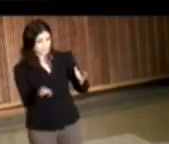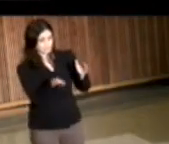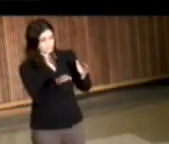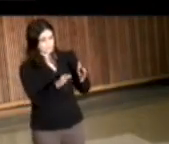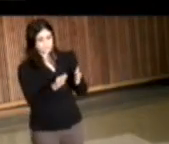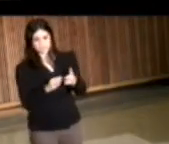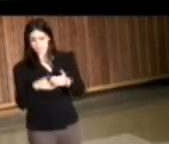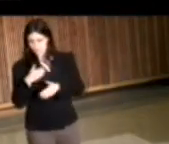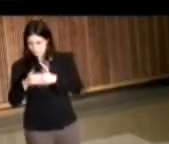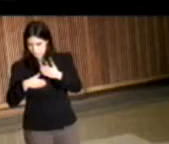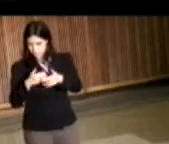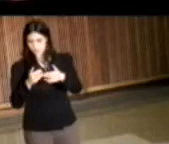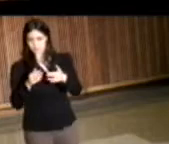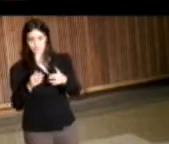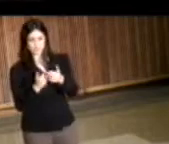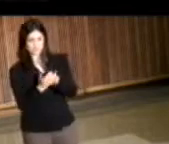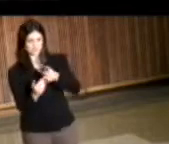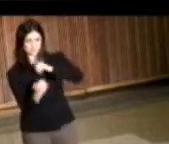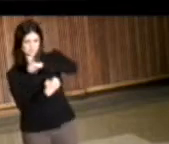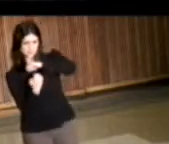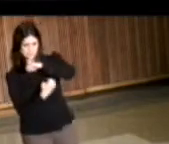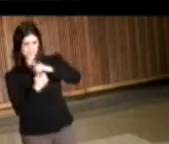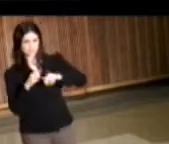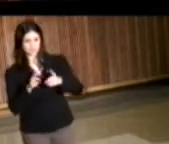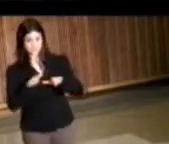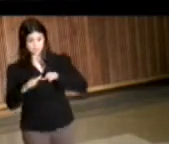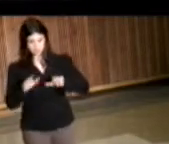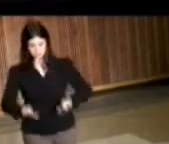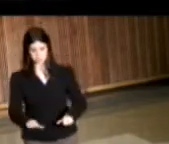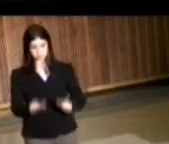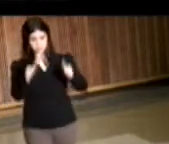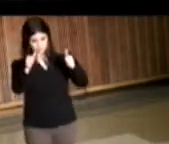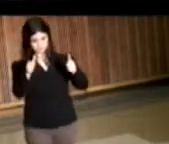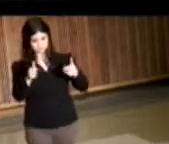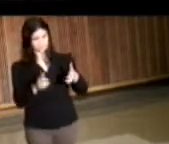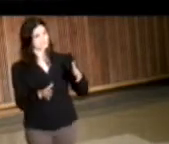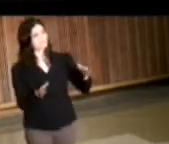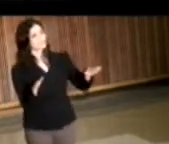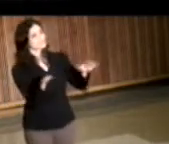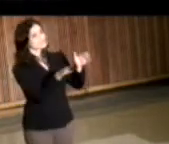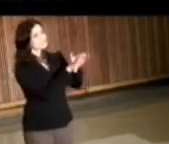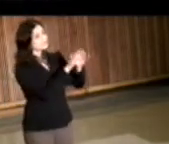tempo todo. Ele falou, mas que esse cara está me encarando o tempo todo, que negócio é esse?